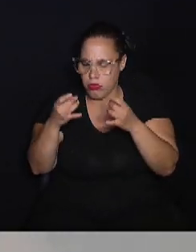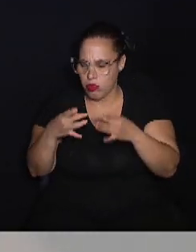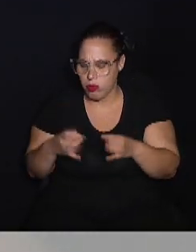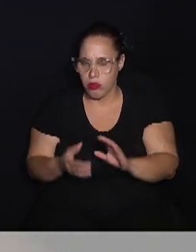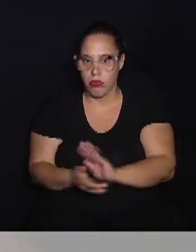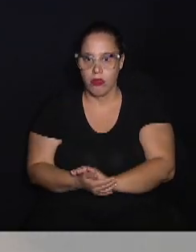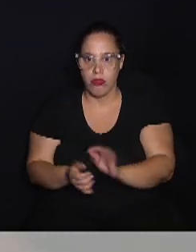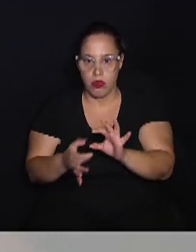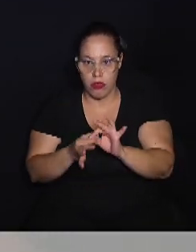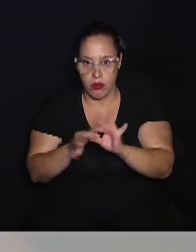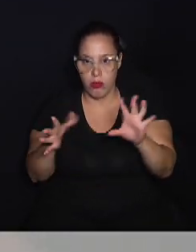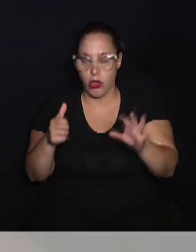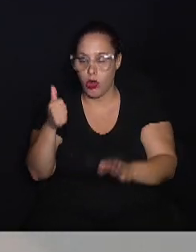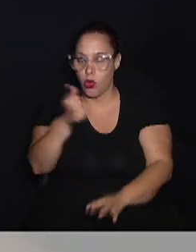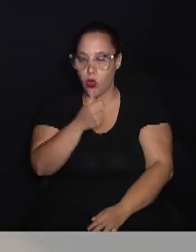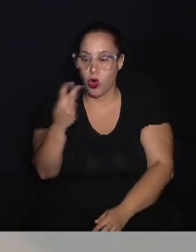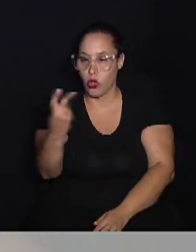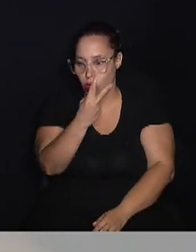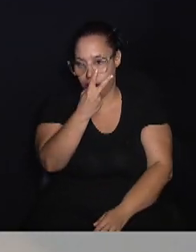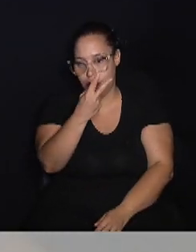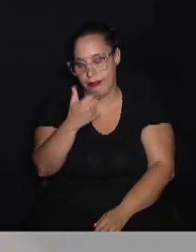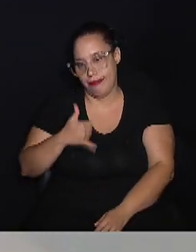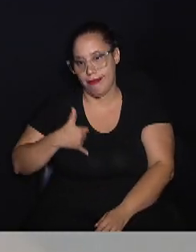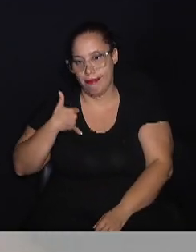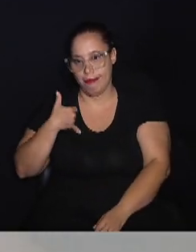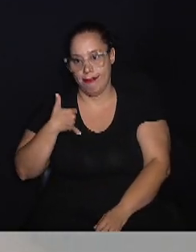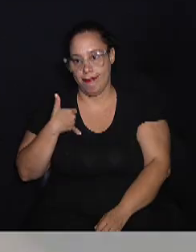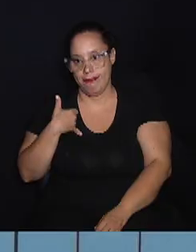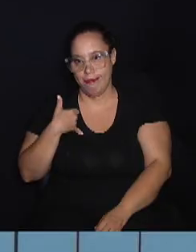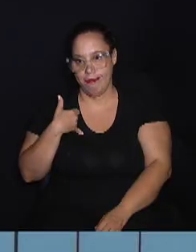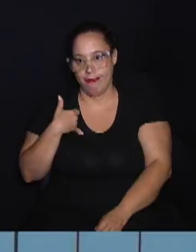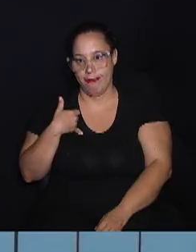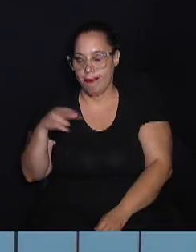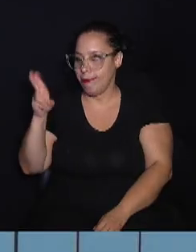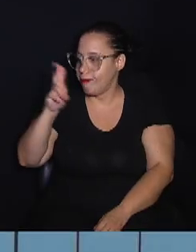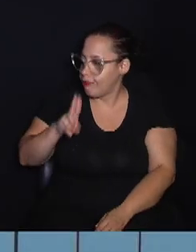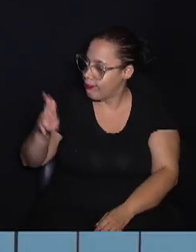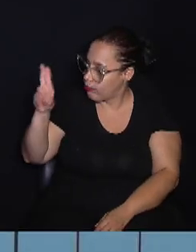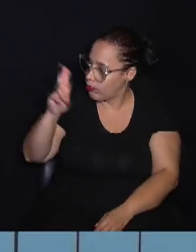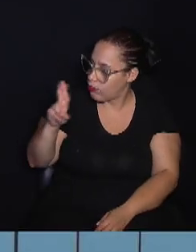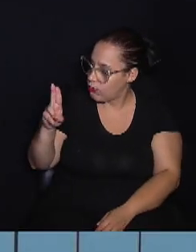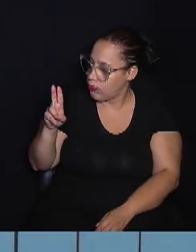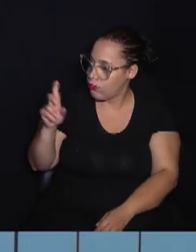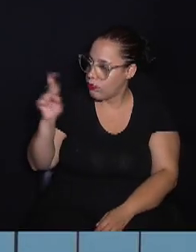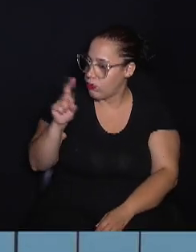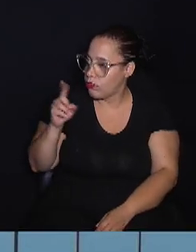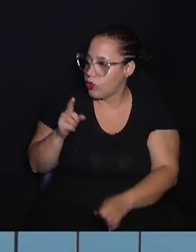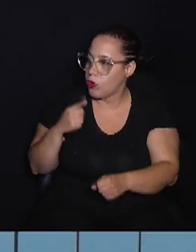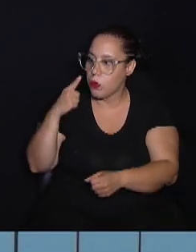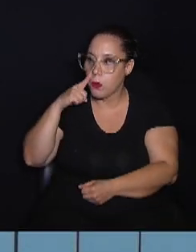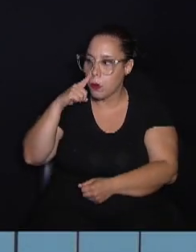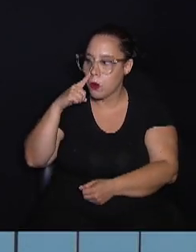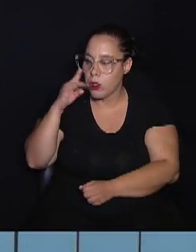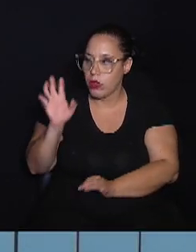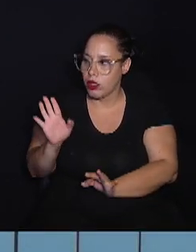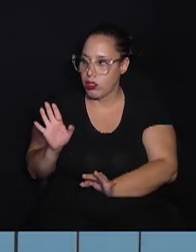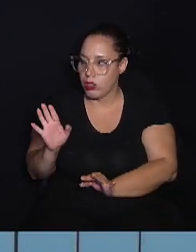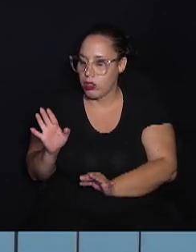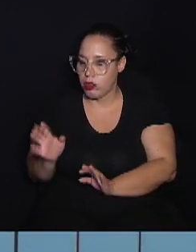eles já são liberados só após os 12 e o o uso eh não oferece qualquer risco